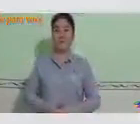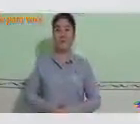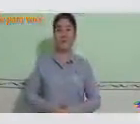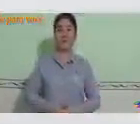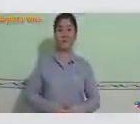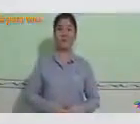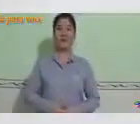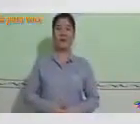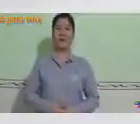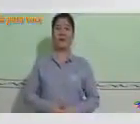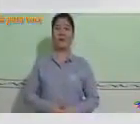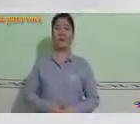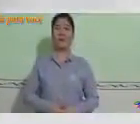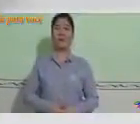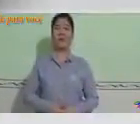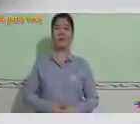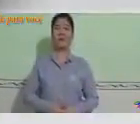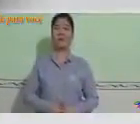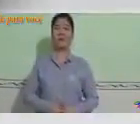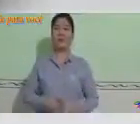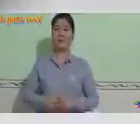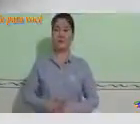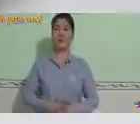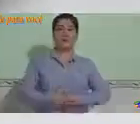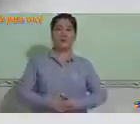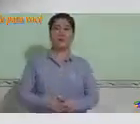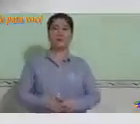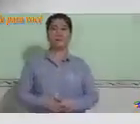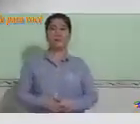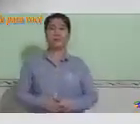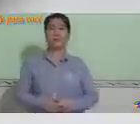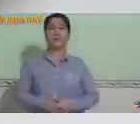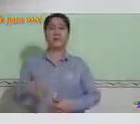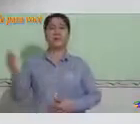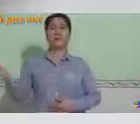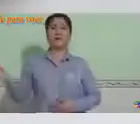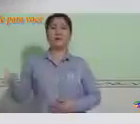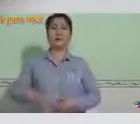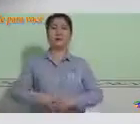Mas a massa fermentada bem cuidada, FCAVV há muitos anos.